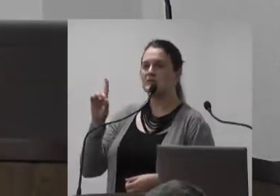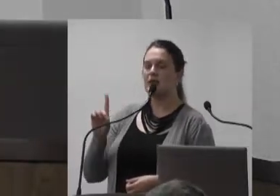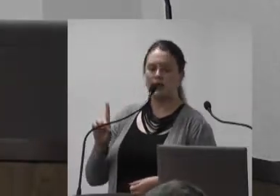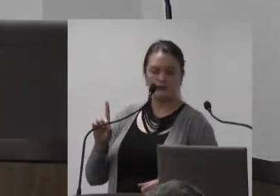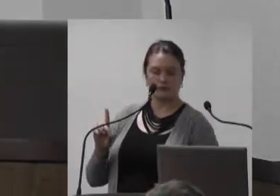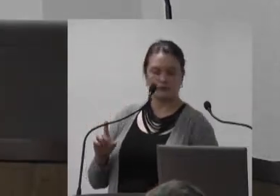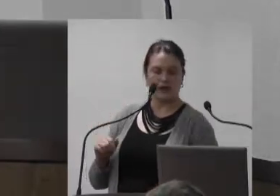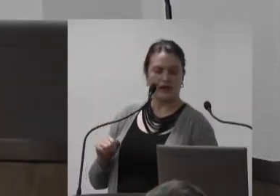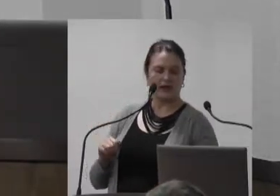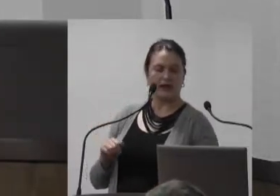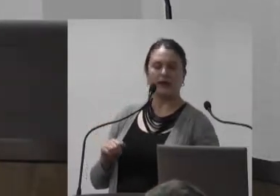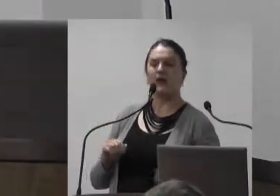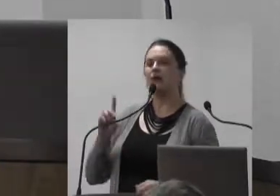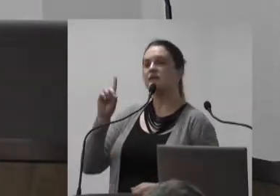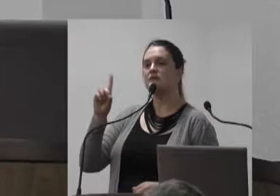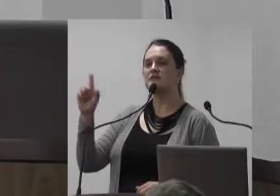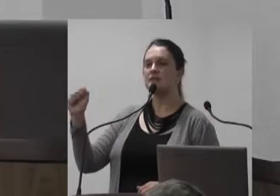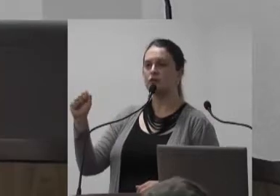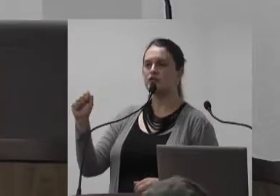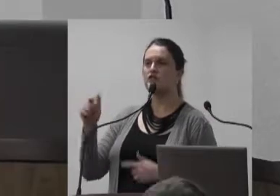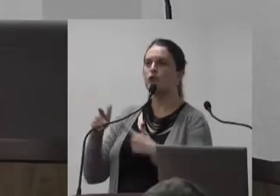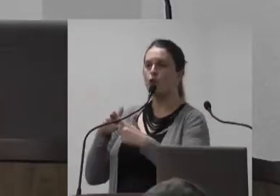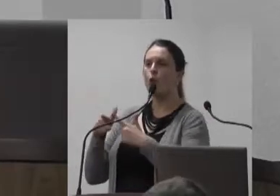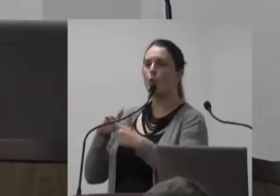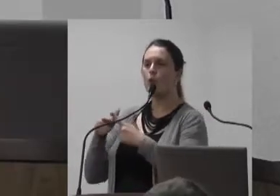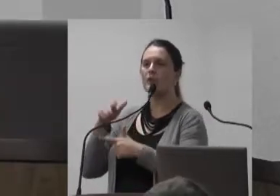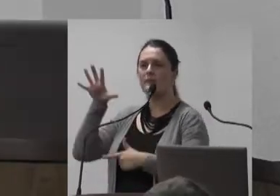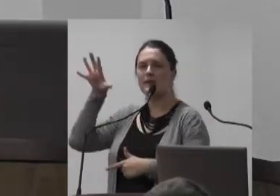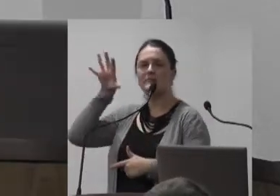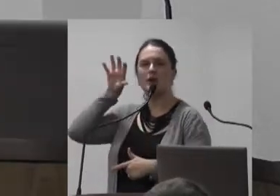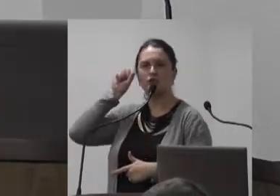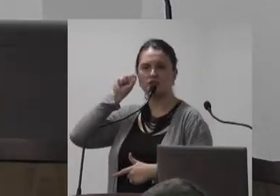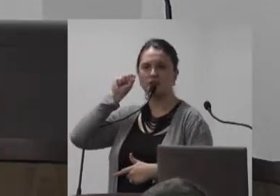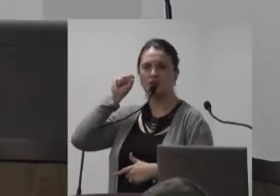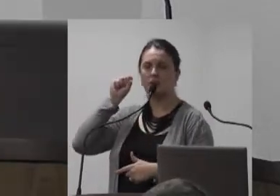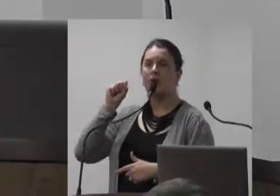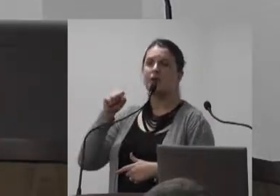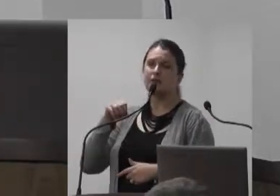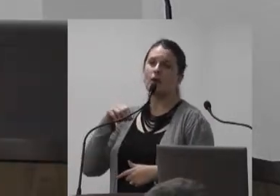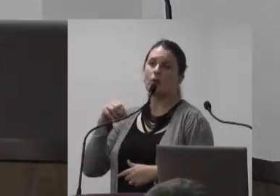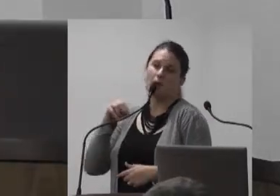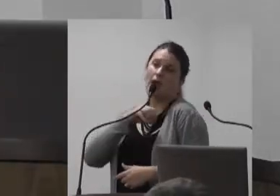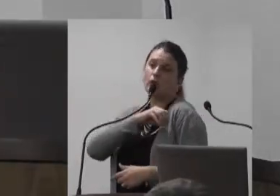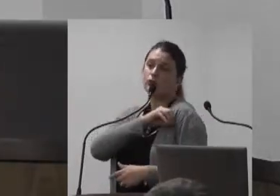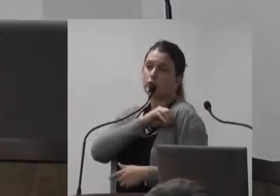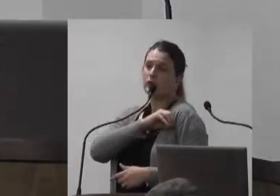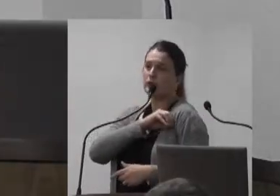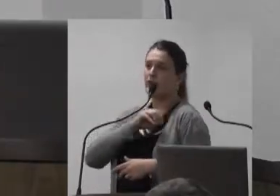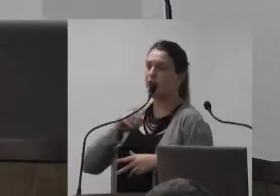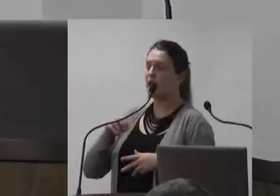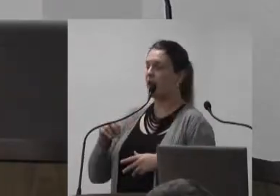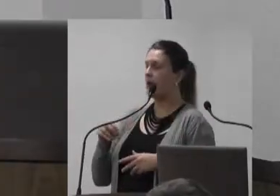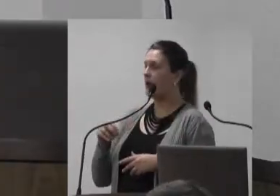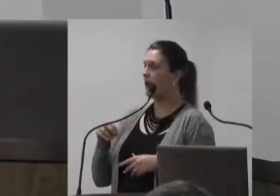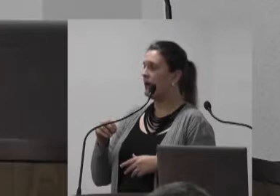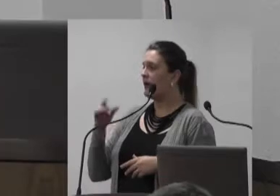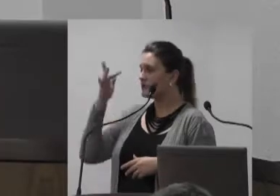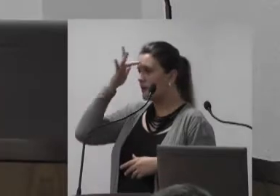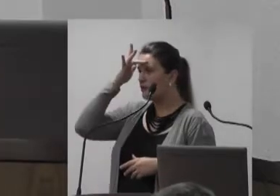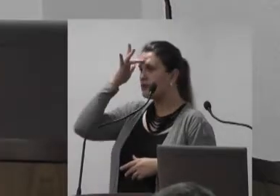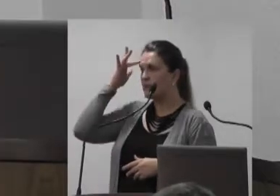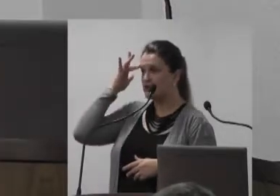se consideram deficiente auditivo ou com problemas de audição. Então, é um número,